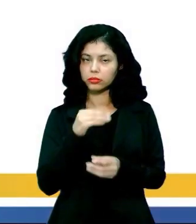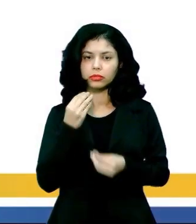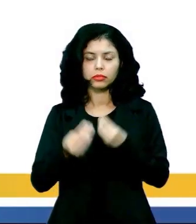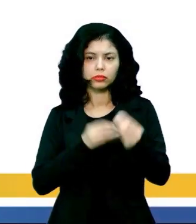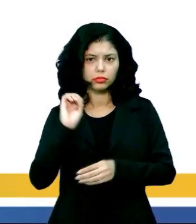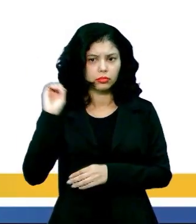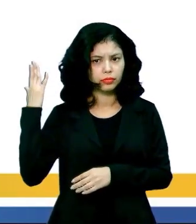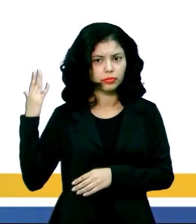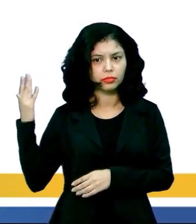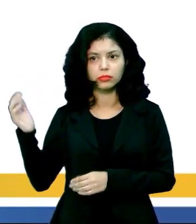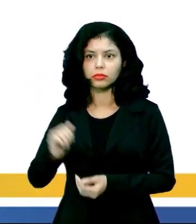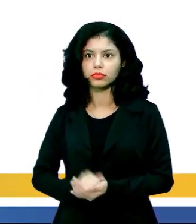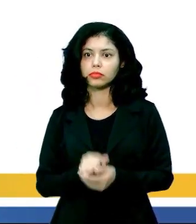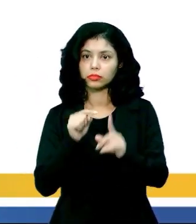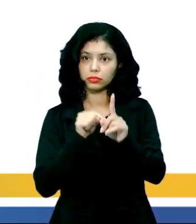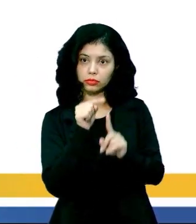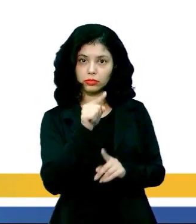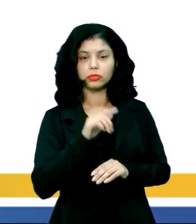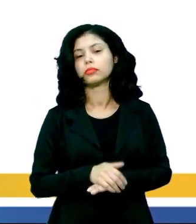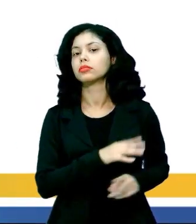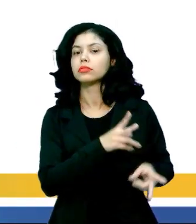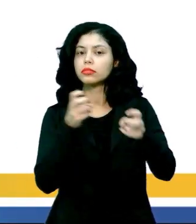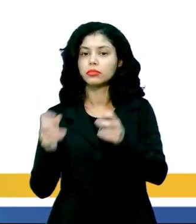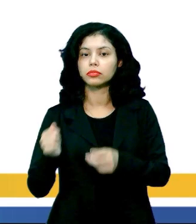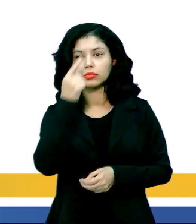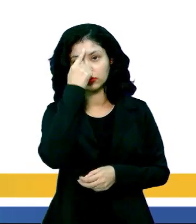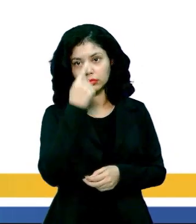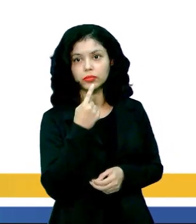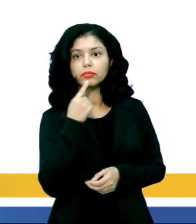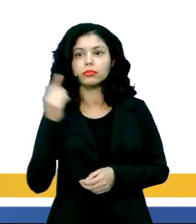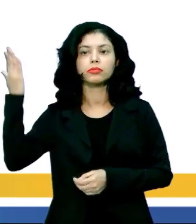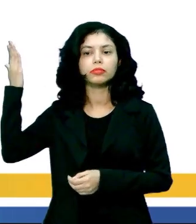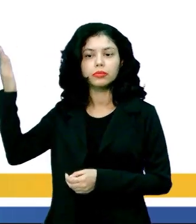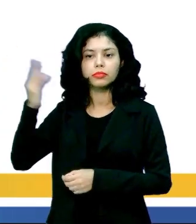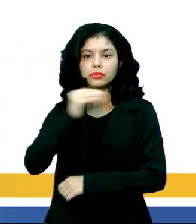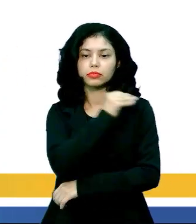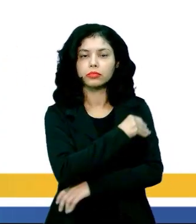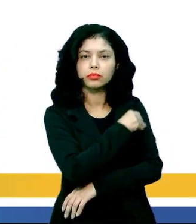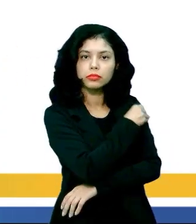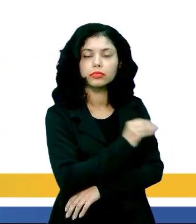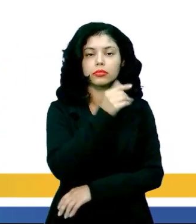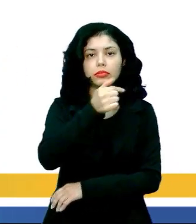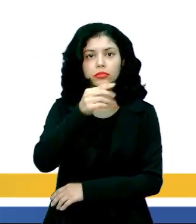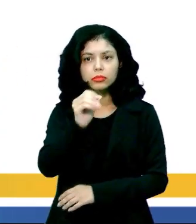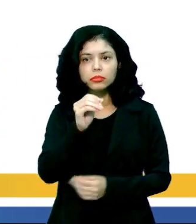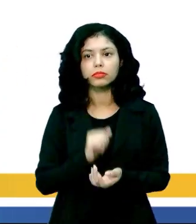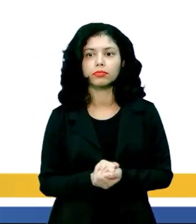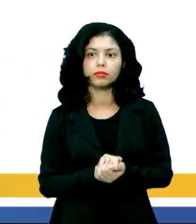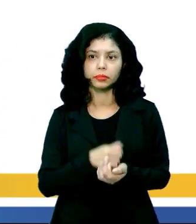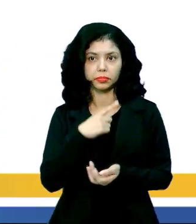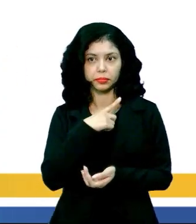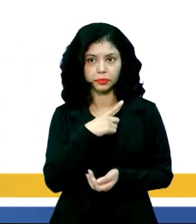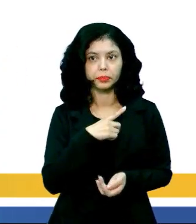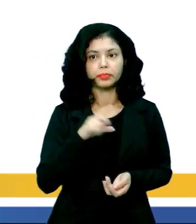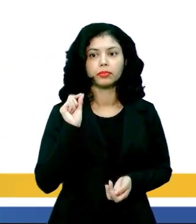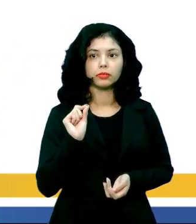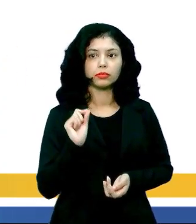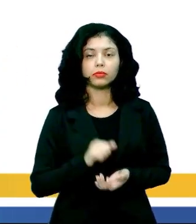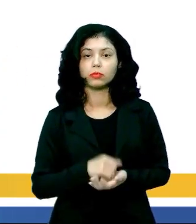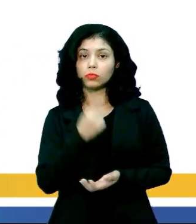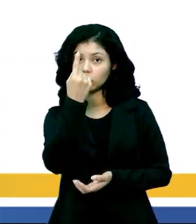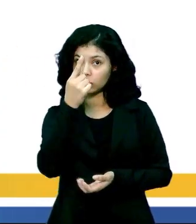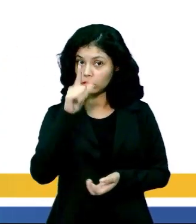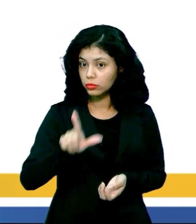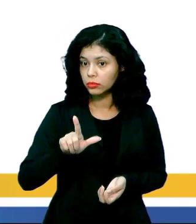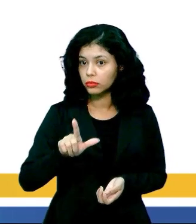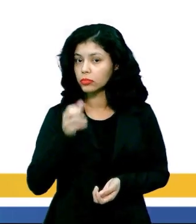que funciona. No volume, perceba aí na tela que nós temos uma garrafa de álcool 70. Essa garrafa de álcool 70 ela tem 1